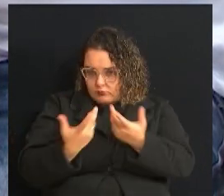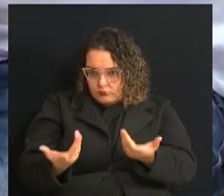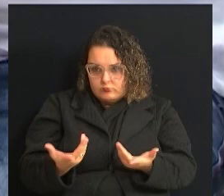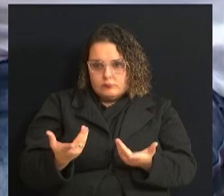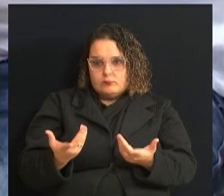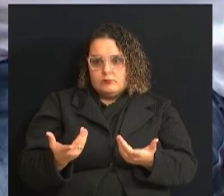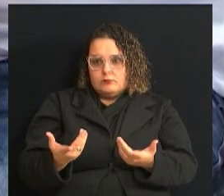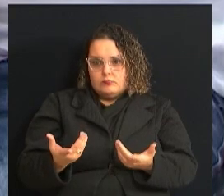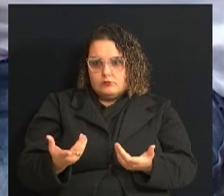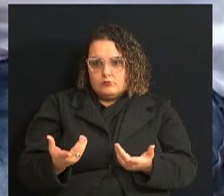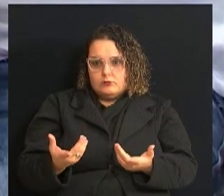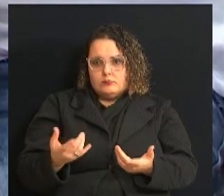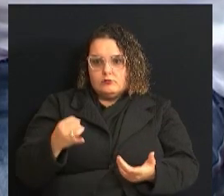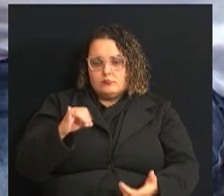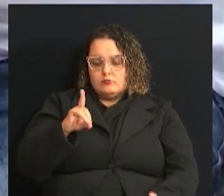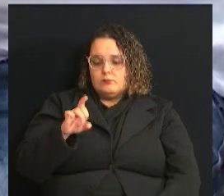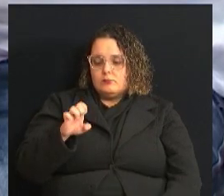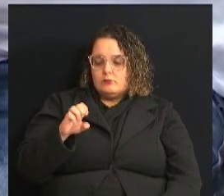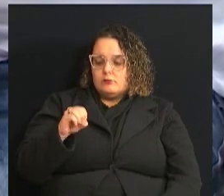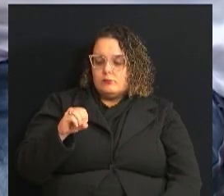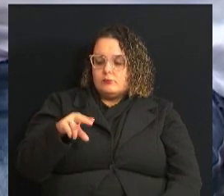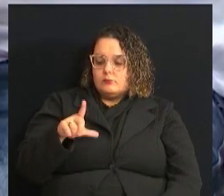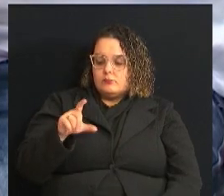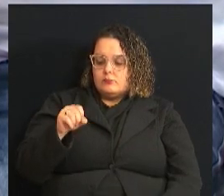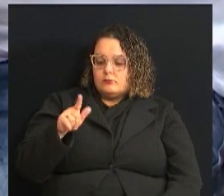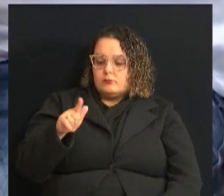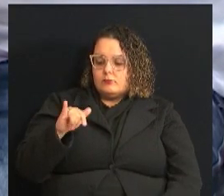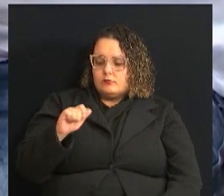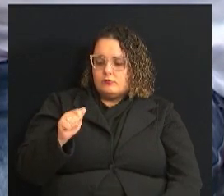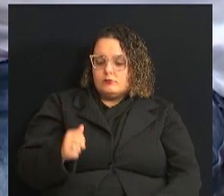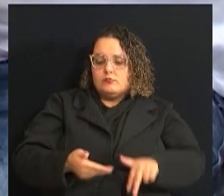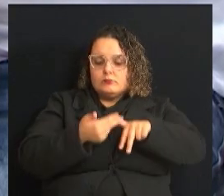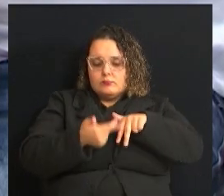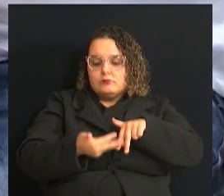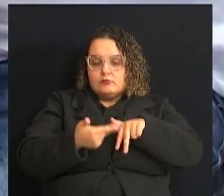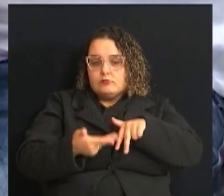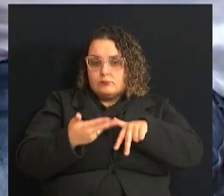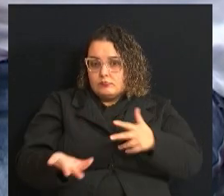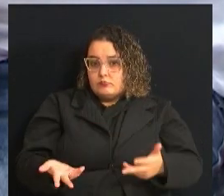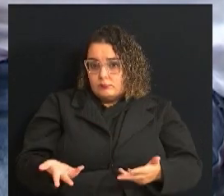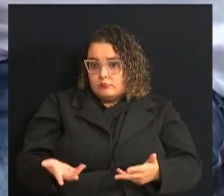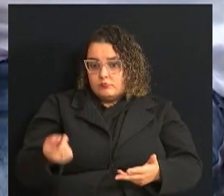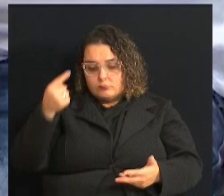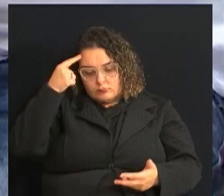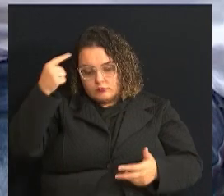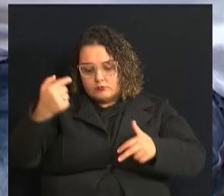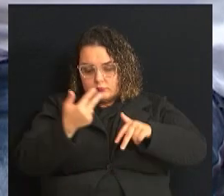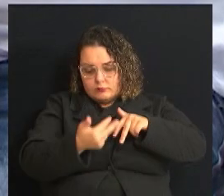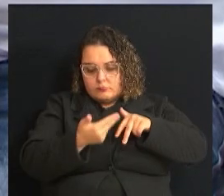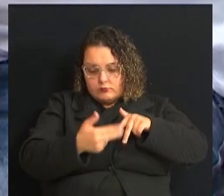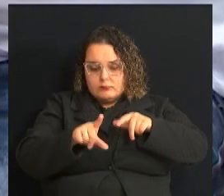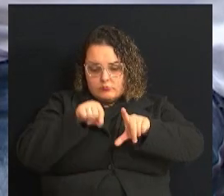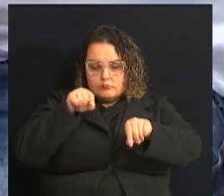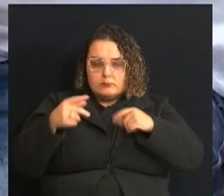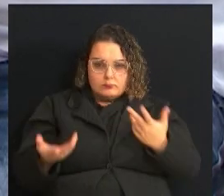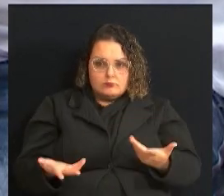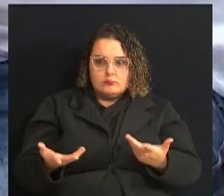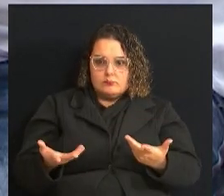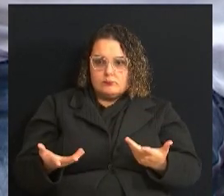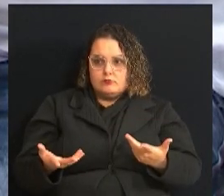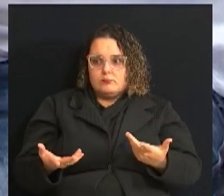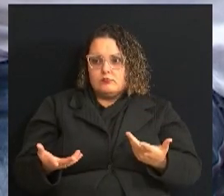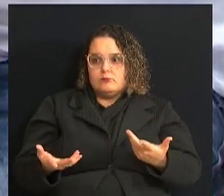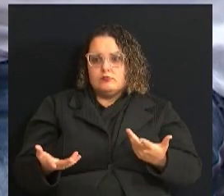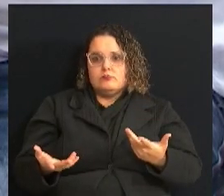de ideologia de gênero. Então, de que se distribuem materiais e kits relacionados a uma sexualização